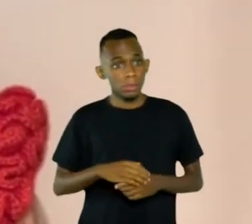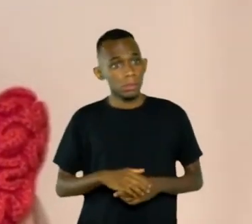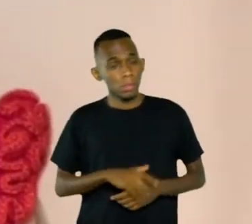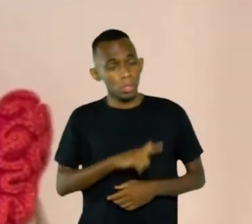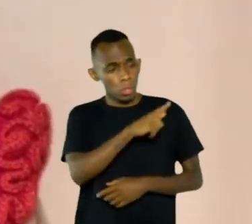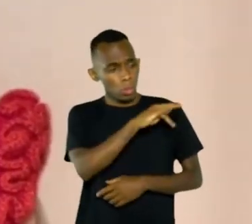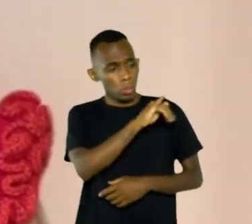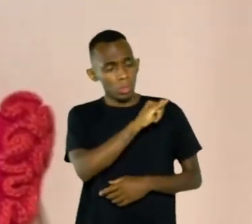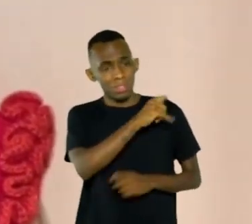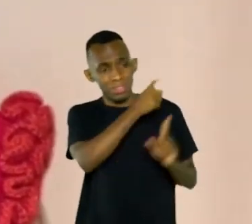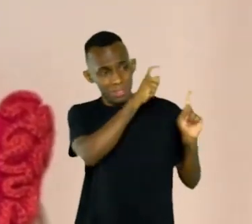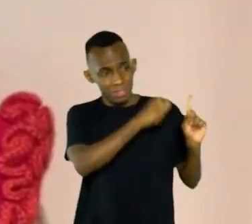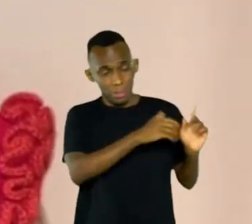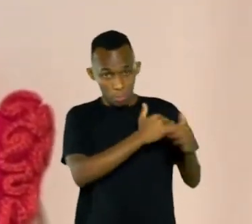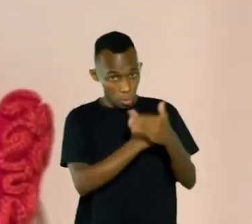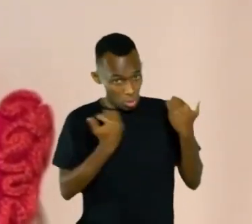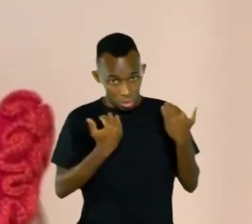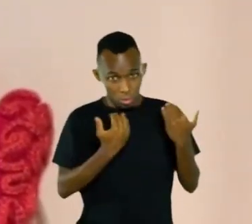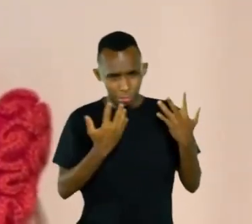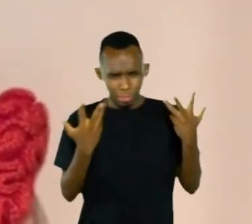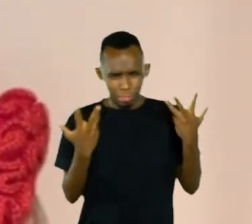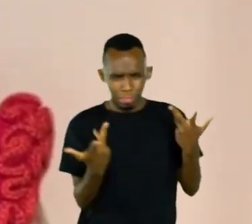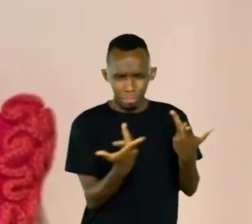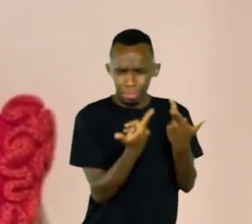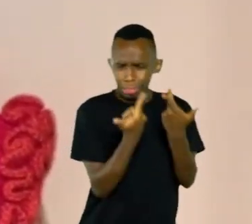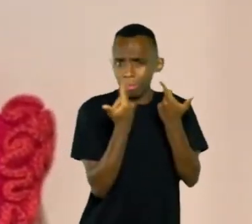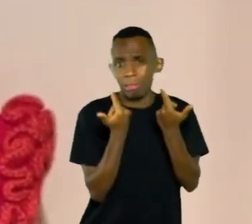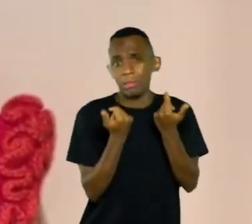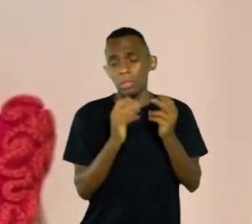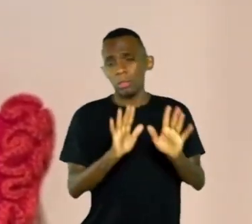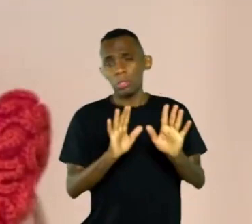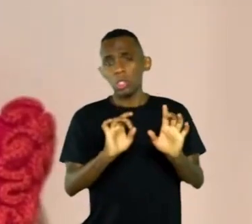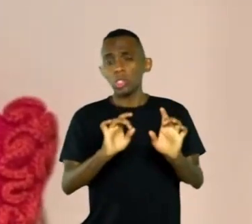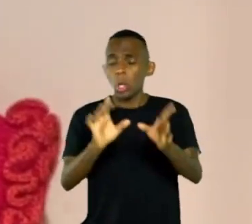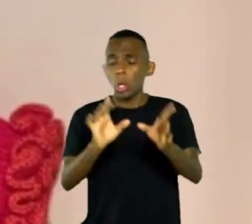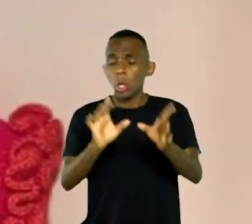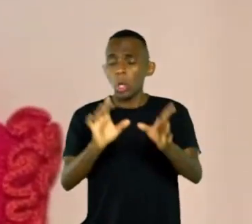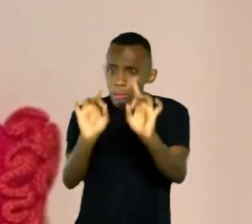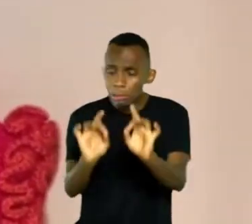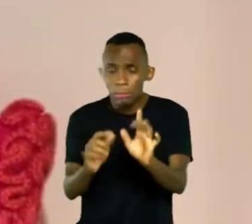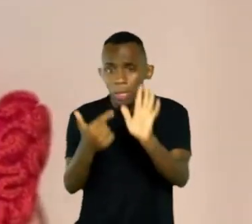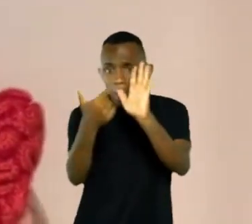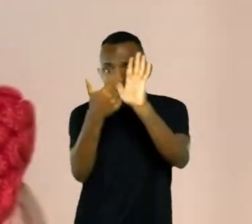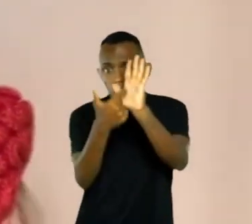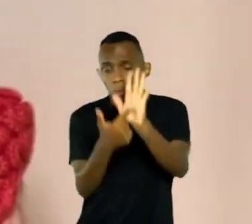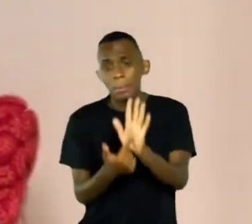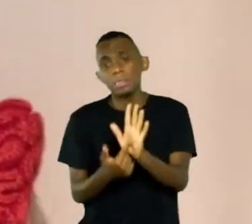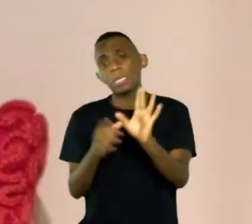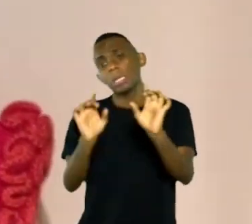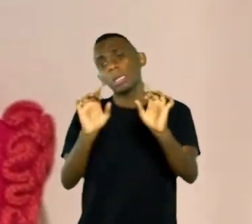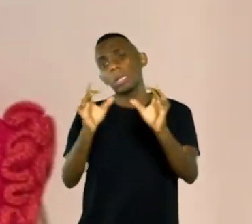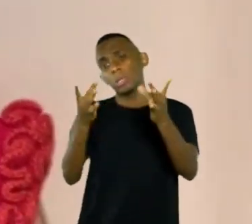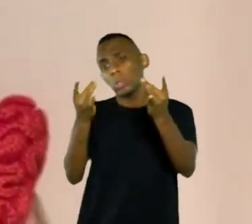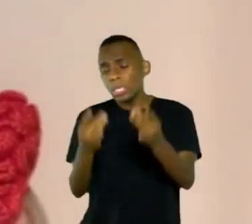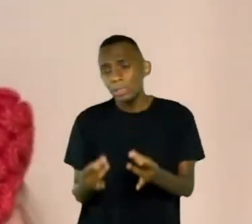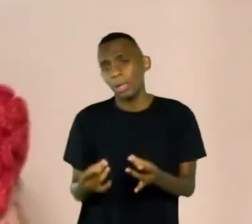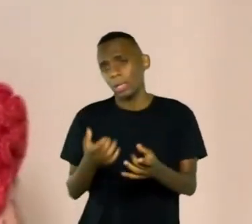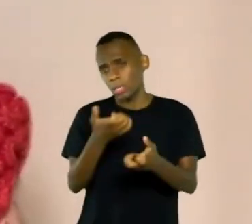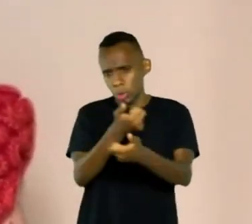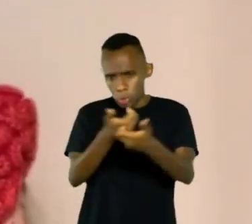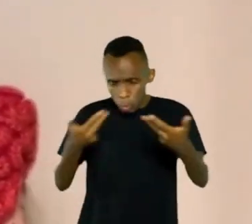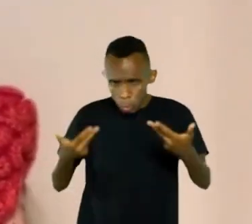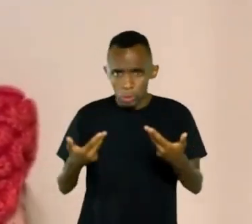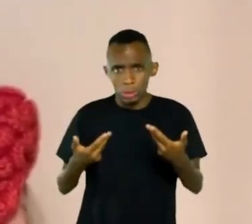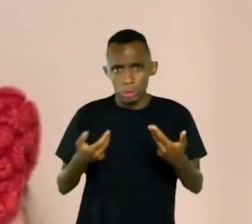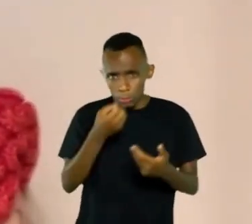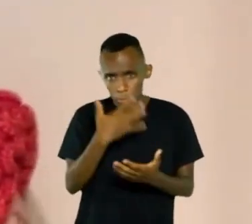só trouxe para a literatura, sim, o melhor dele, né? Assim como eu também falei de coisas difíceis dele, mas eu não ia trazer para a literatura